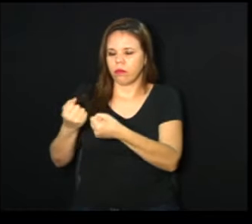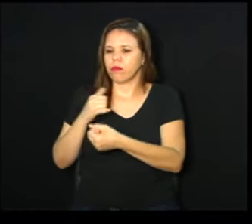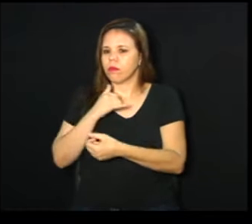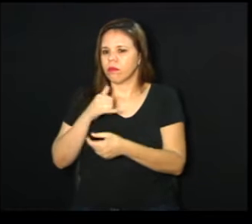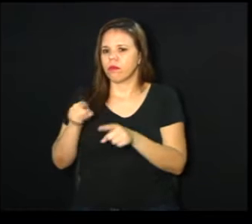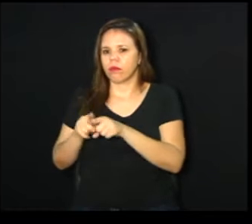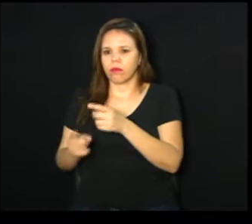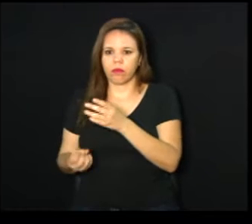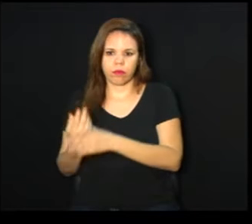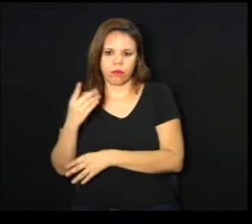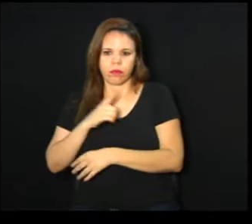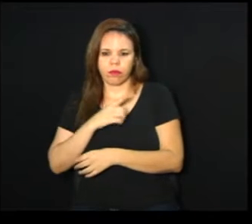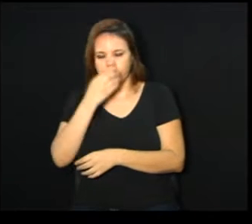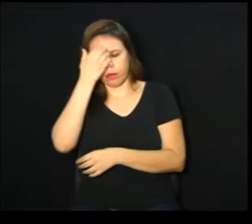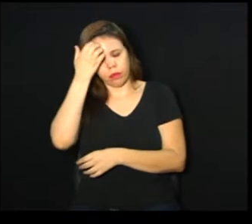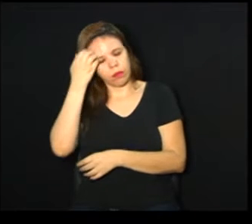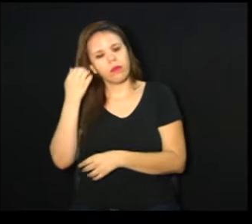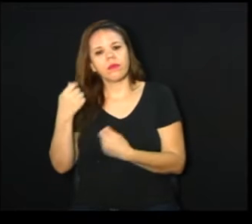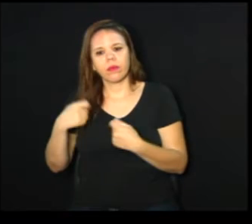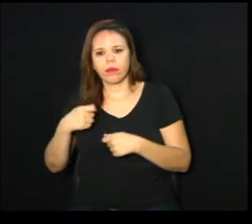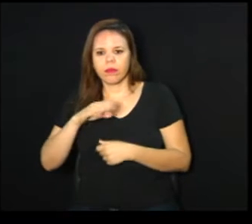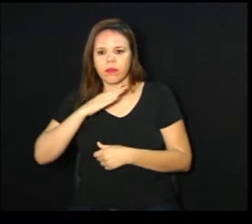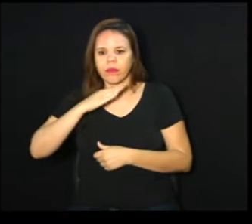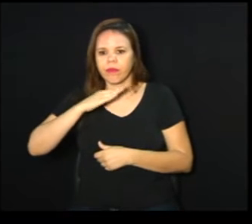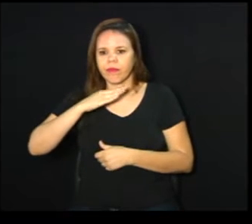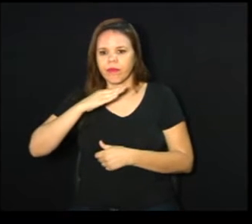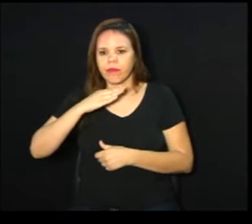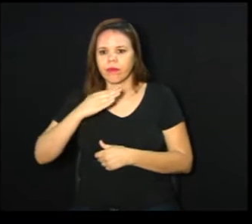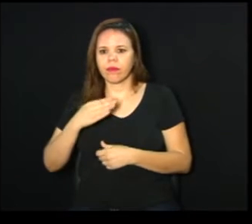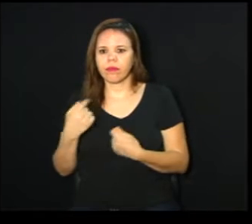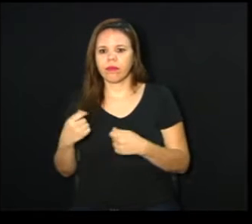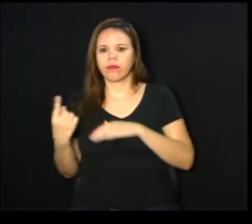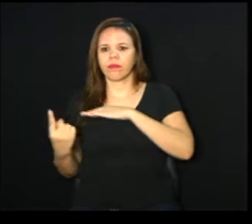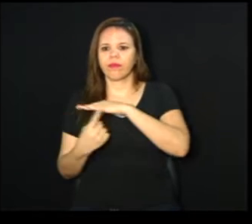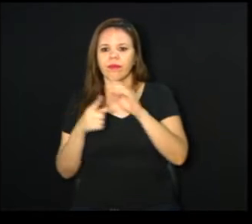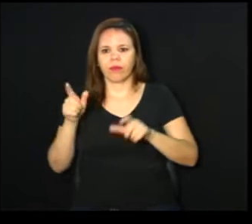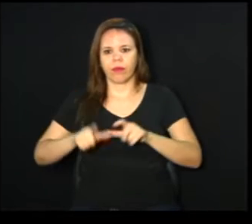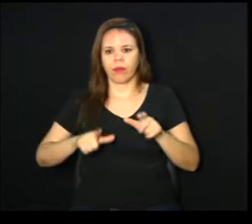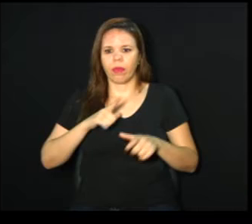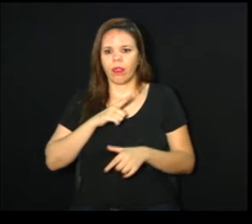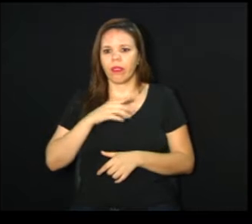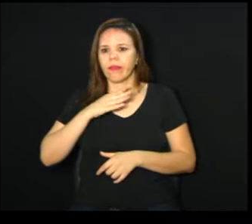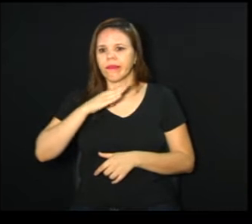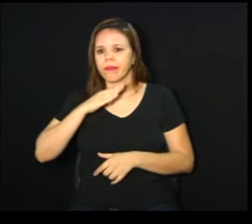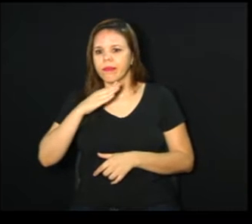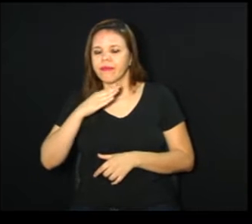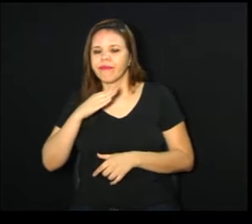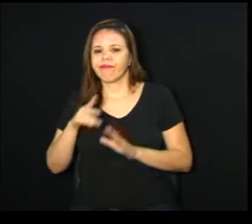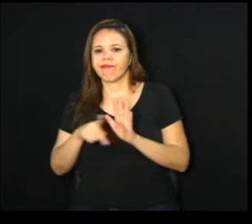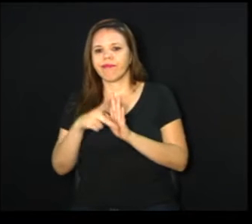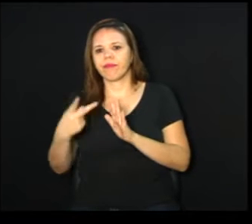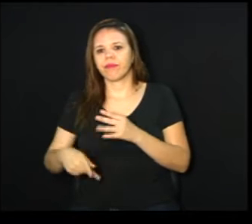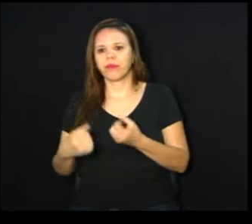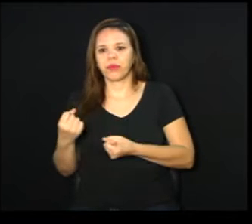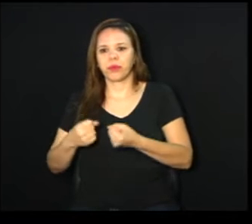veículo elétrico precisa de uma bateria, mas como seria se o consumidor na sua residência tivesse uma bateria para ter